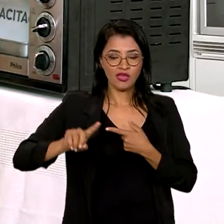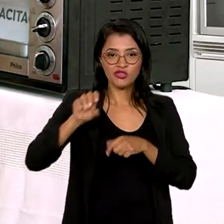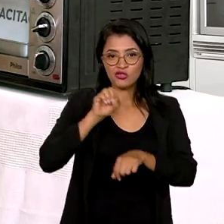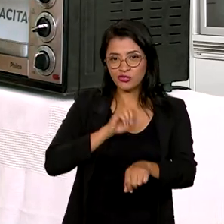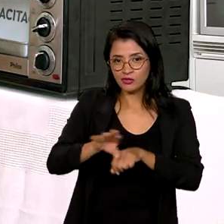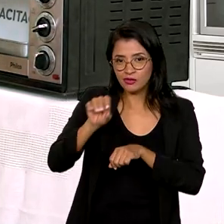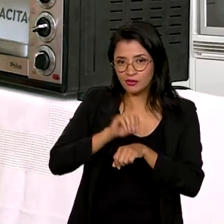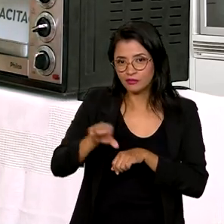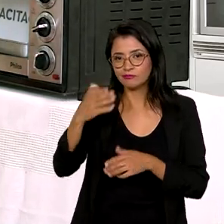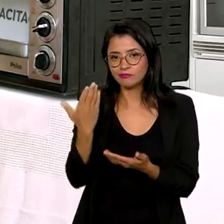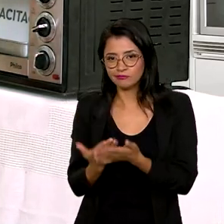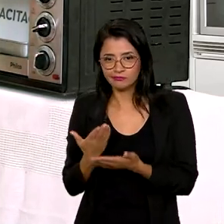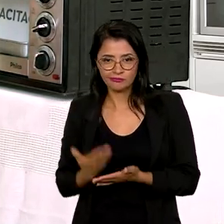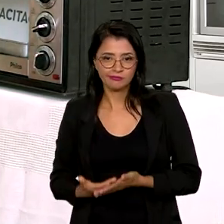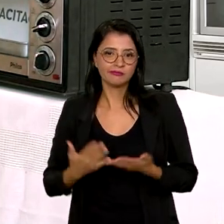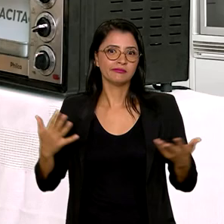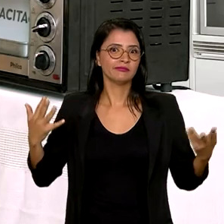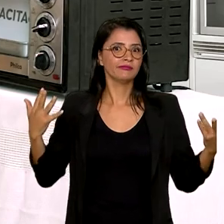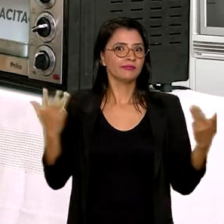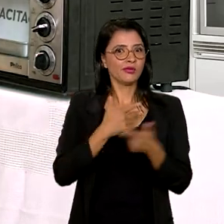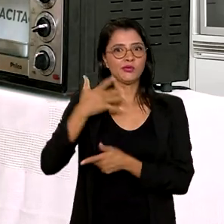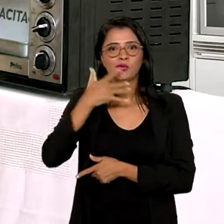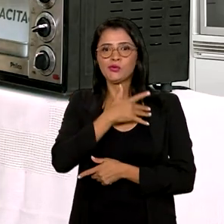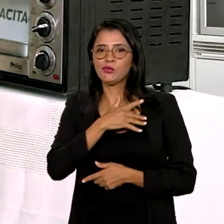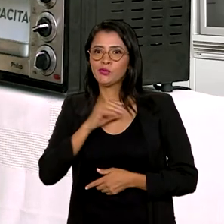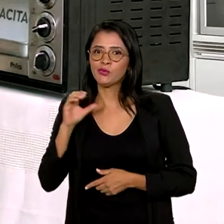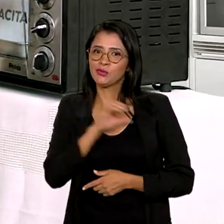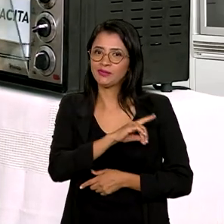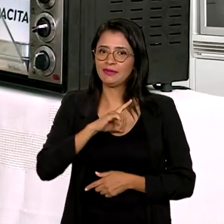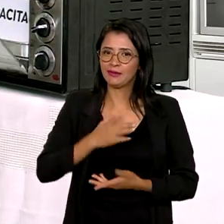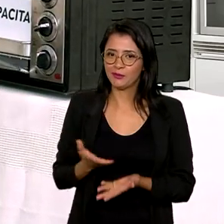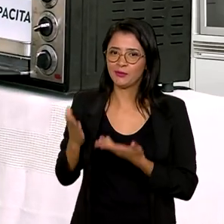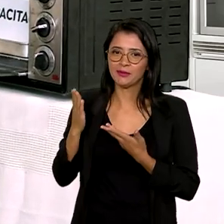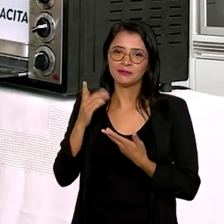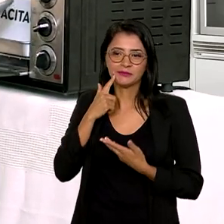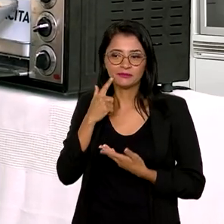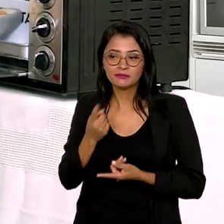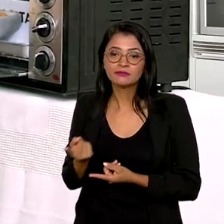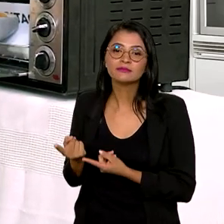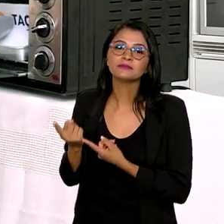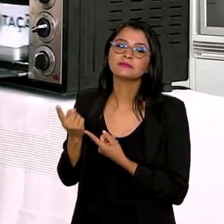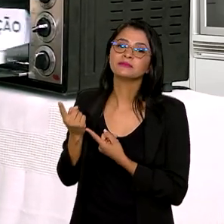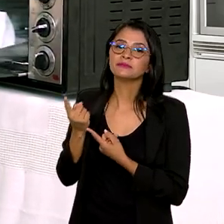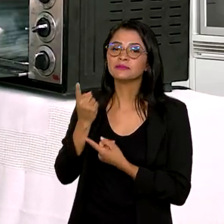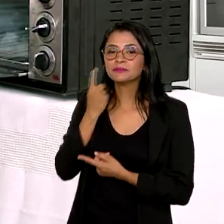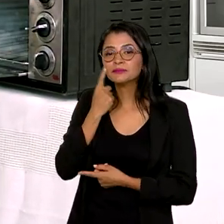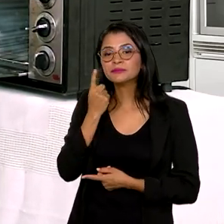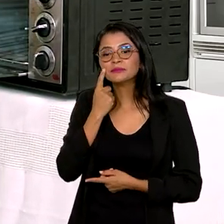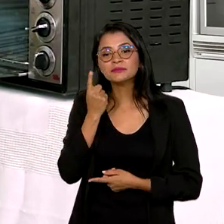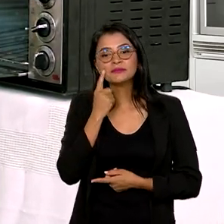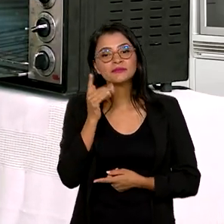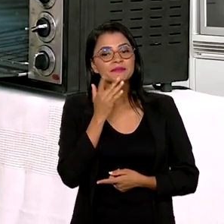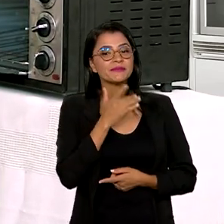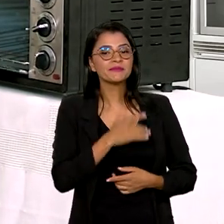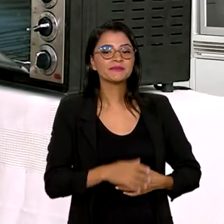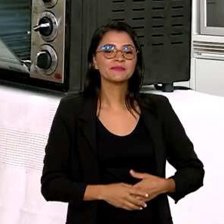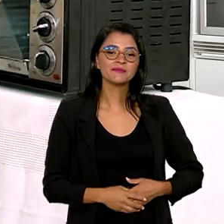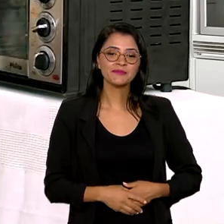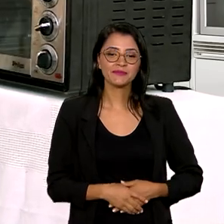de capacitação deliciosas e quentinhas? Vamos ver o que temos de saboroso aqui.